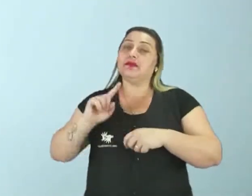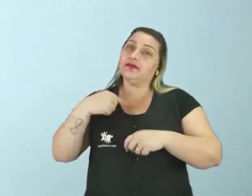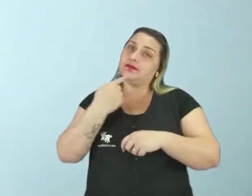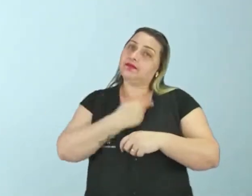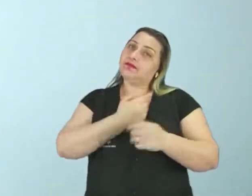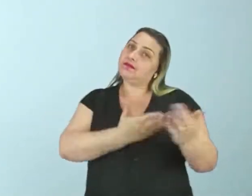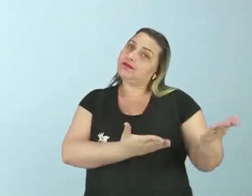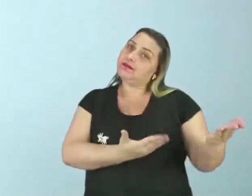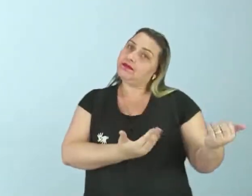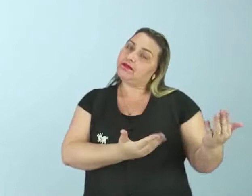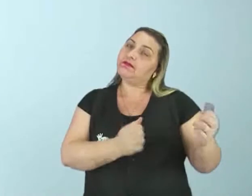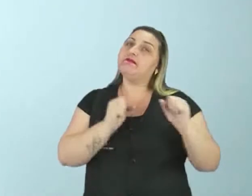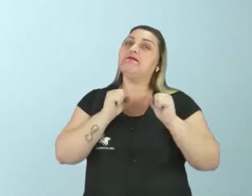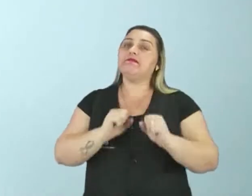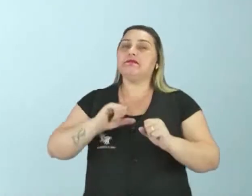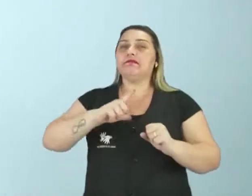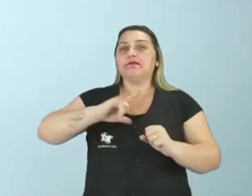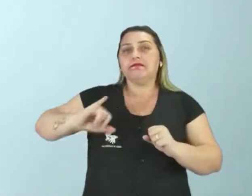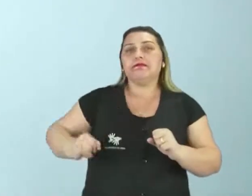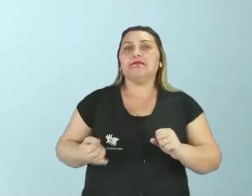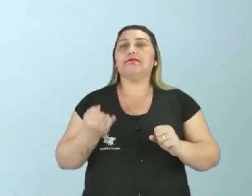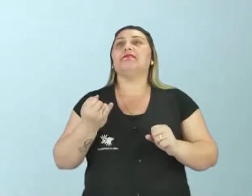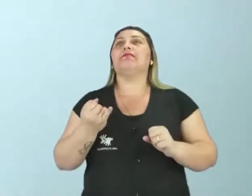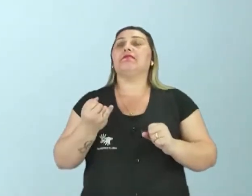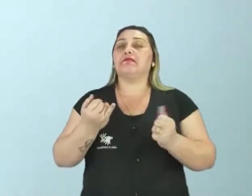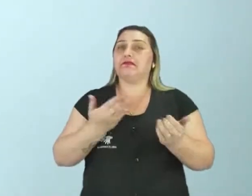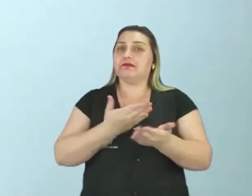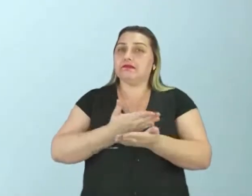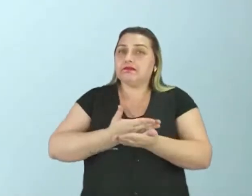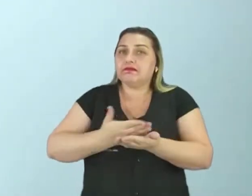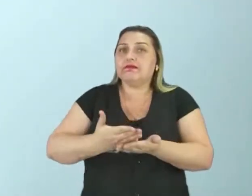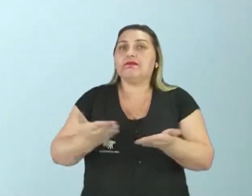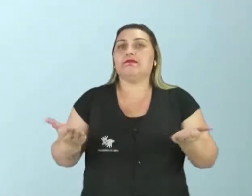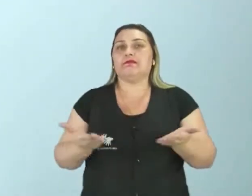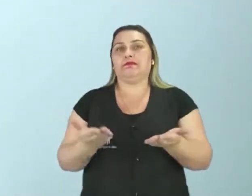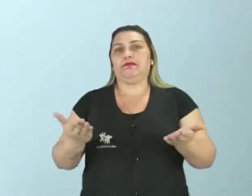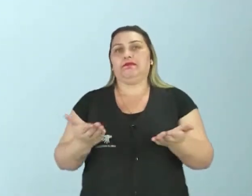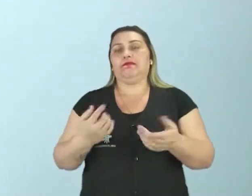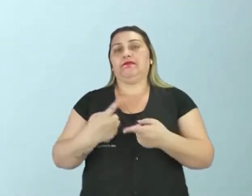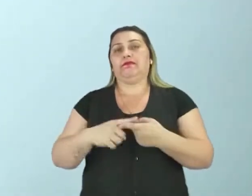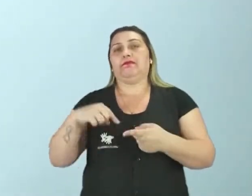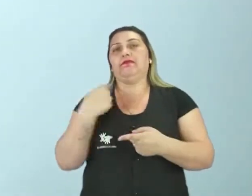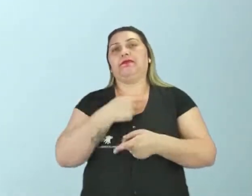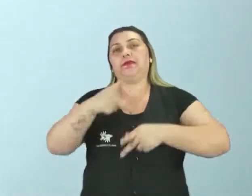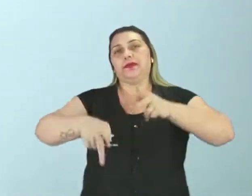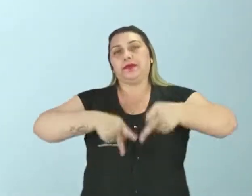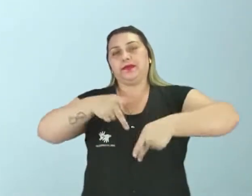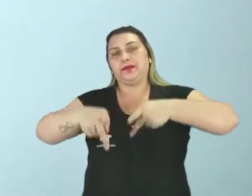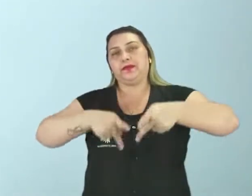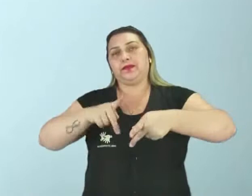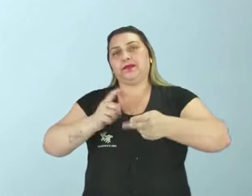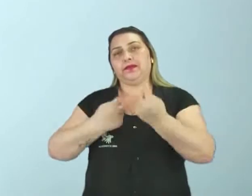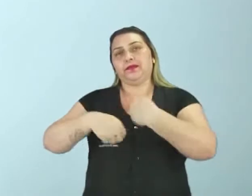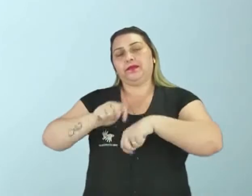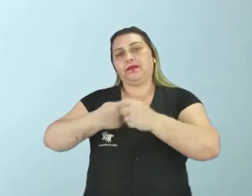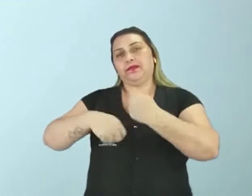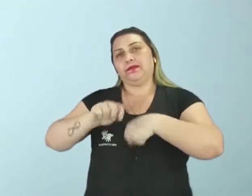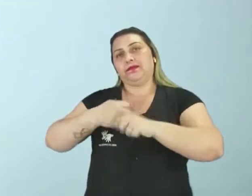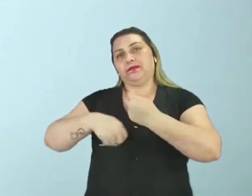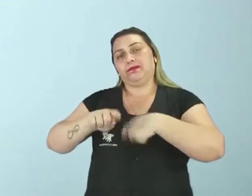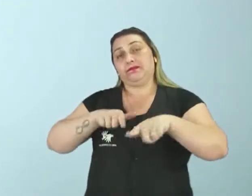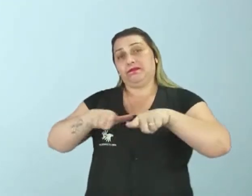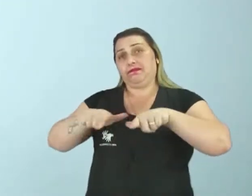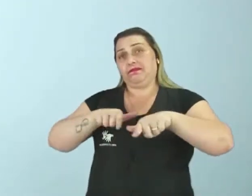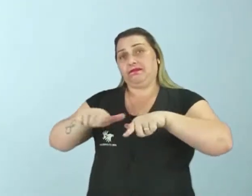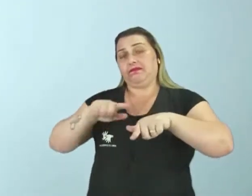nossos jovens eles possam ter oportunidades desde agora. Por quê? Porque se a nossa população economicamente